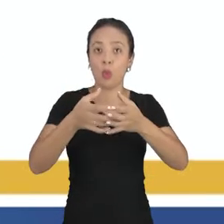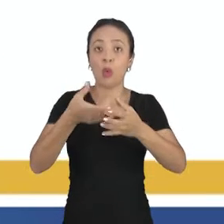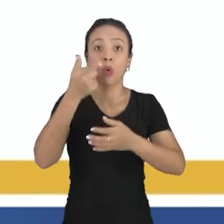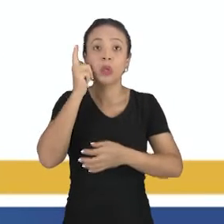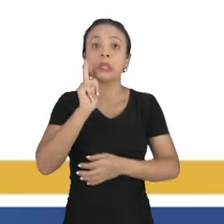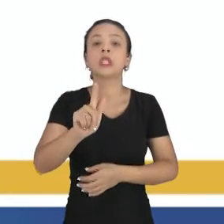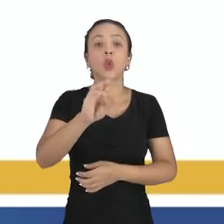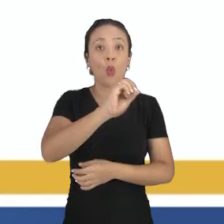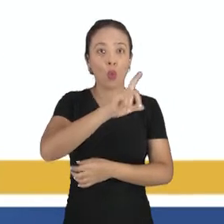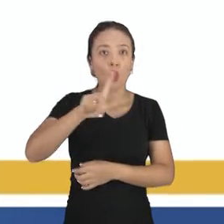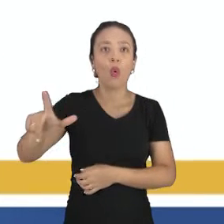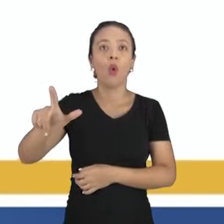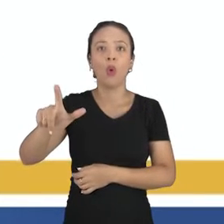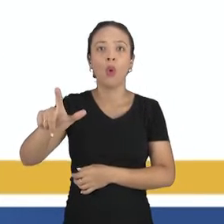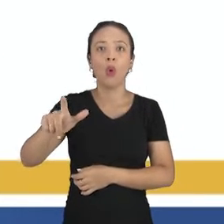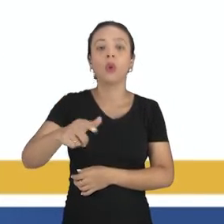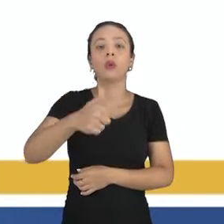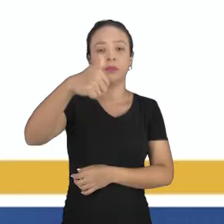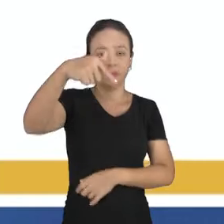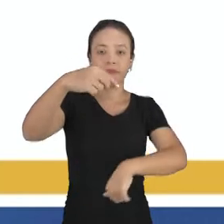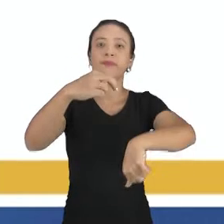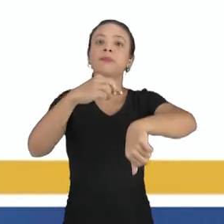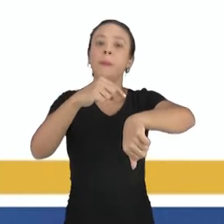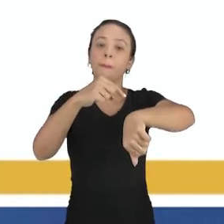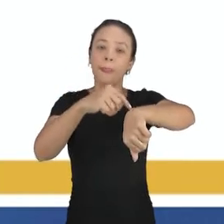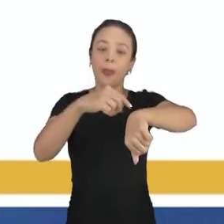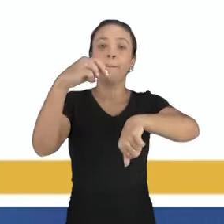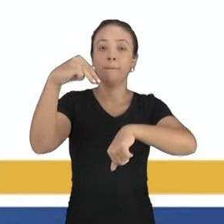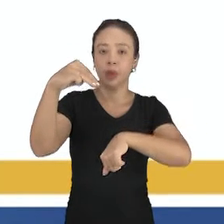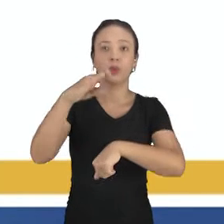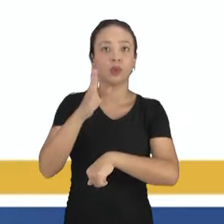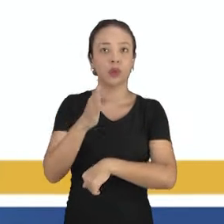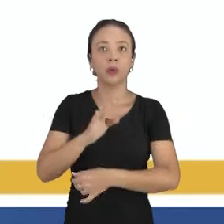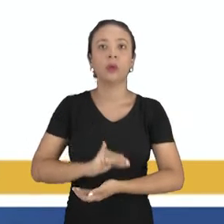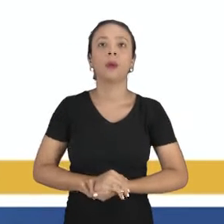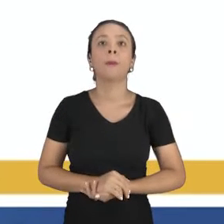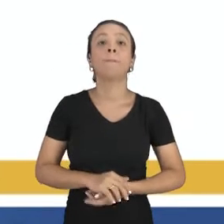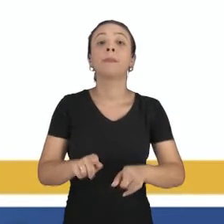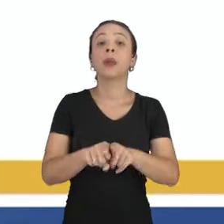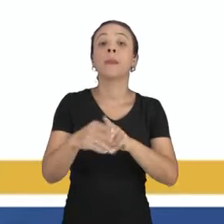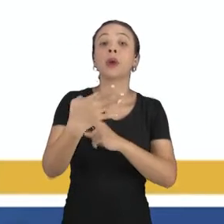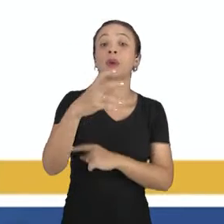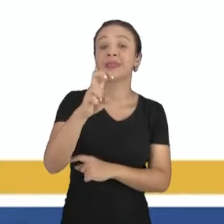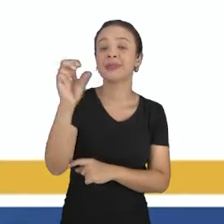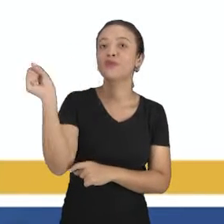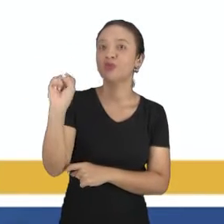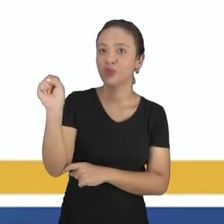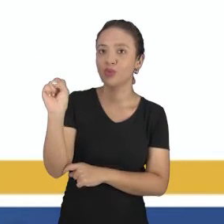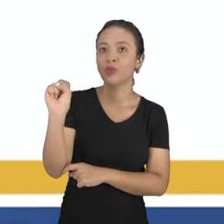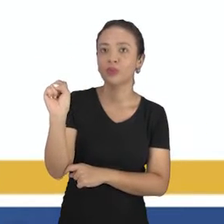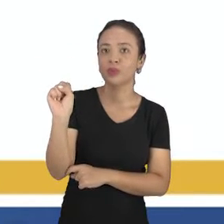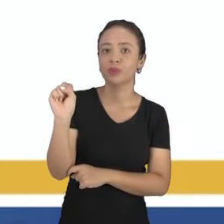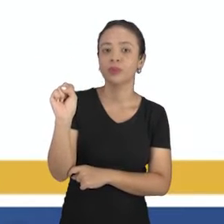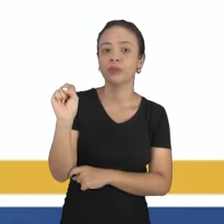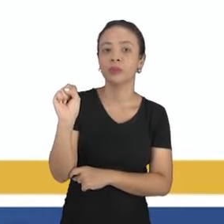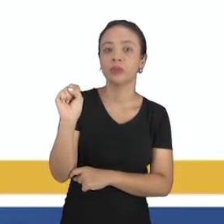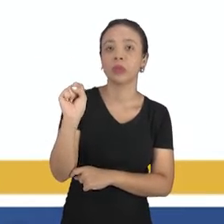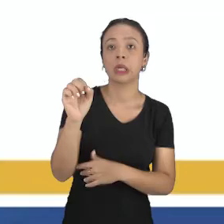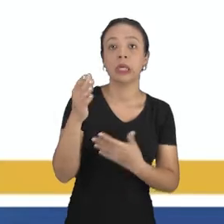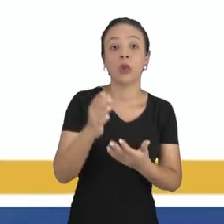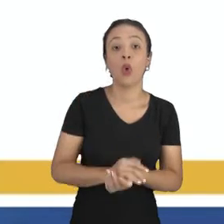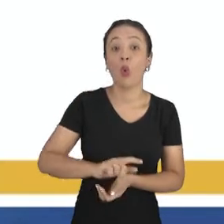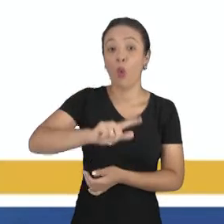aliás Marcou um gol aos 17 minutos Rio 17 minutos e 45 segundos